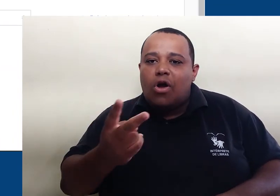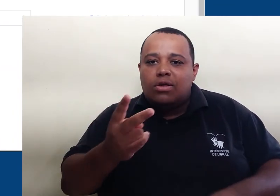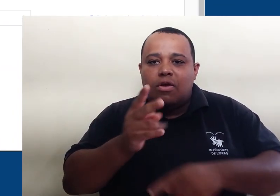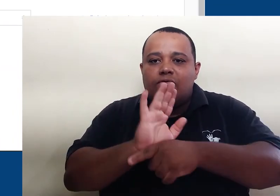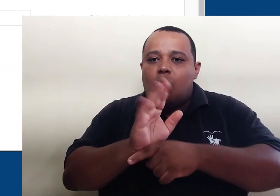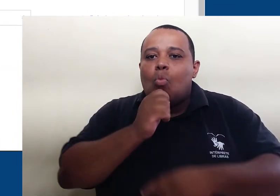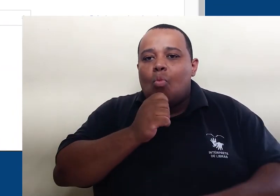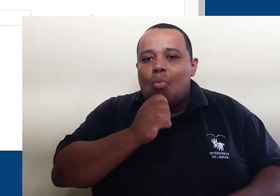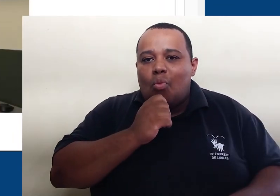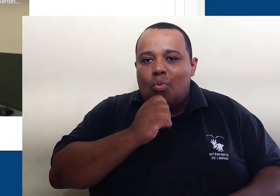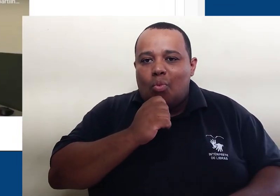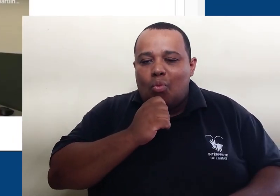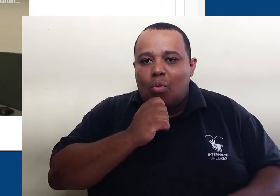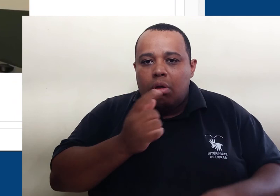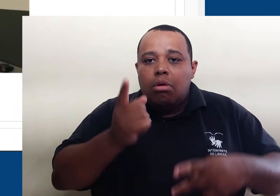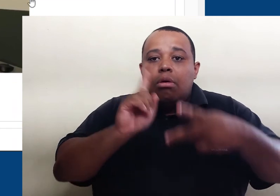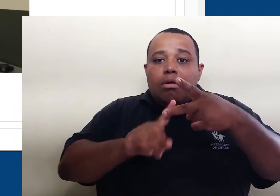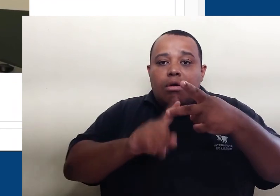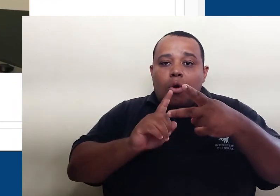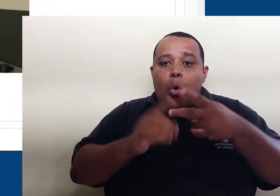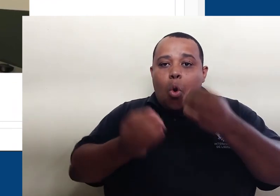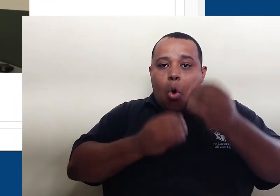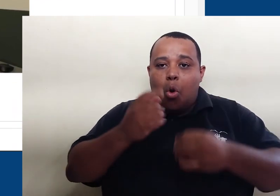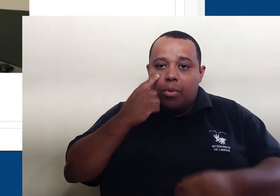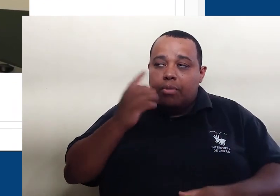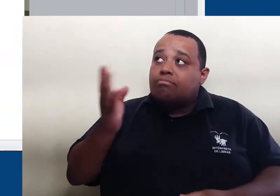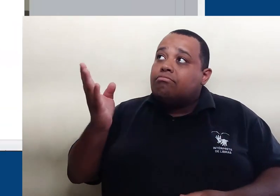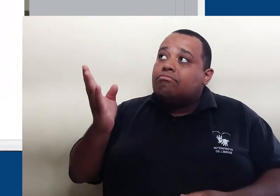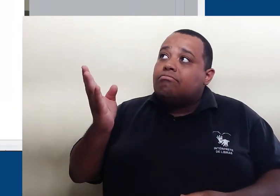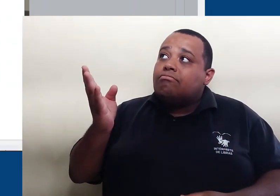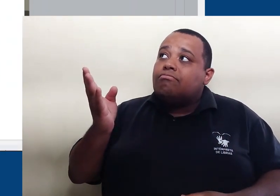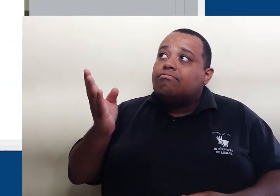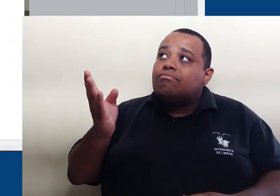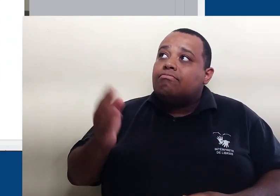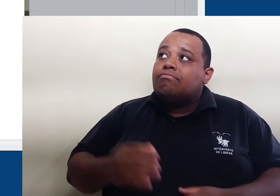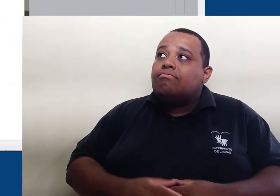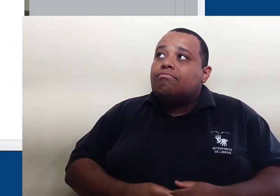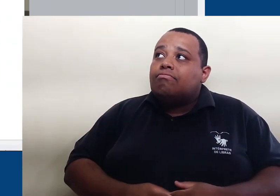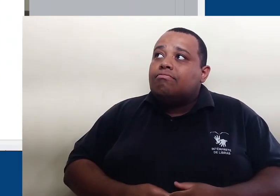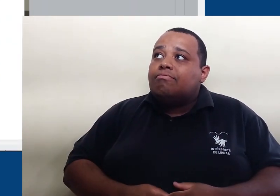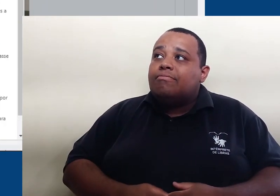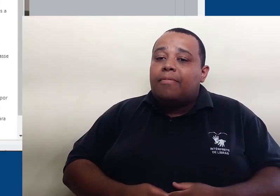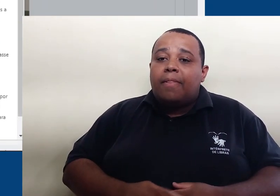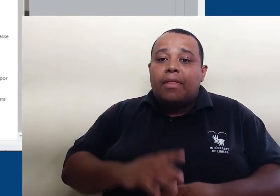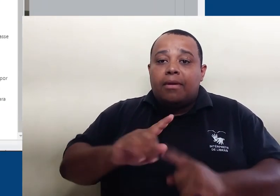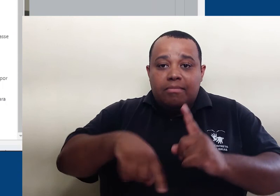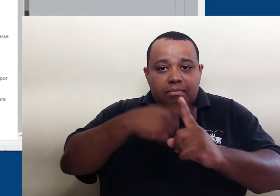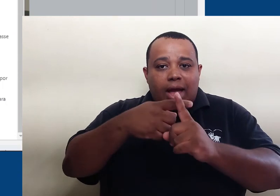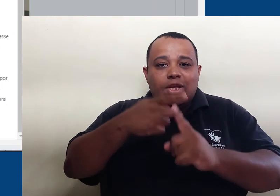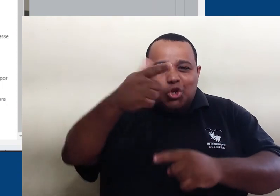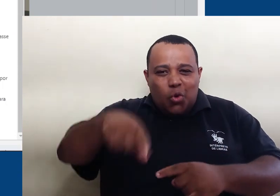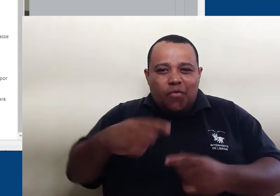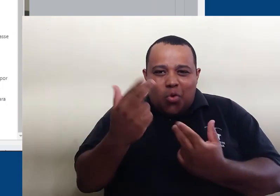ouvir o nosso áudio. Se eu voltar aqui agora, passando para a segunda forma, né? Vai adicionar uma atividade, um arquivo. Vamos em